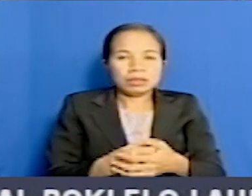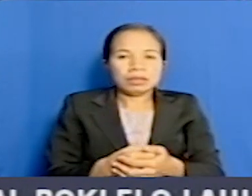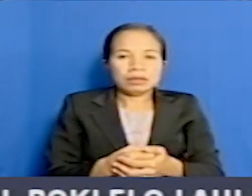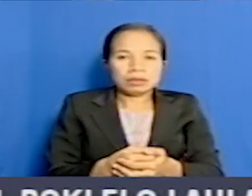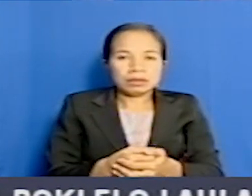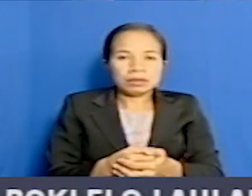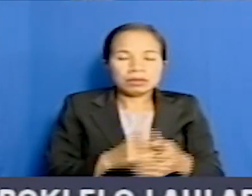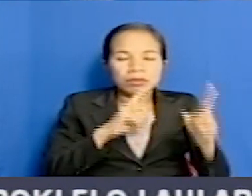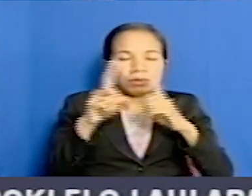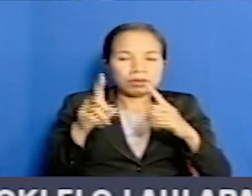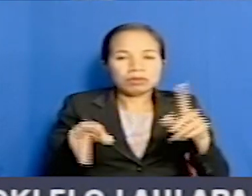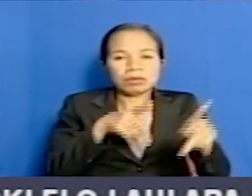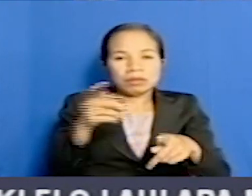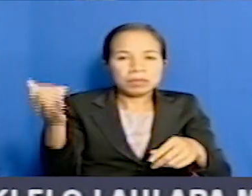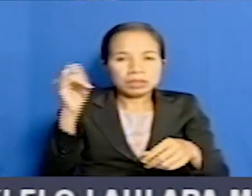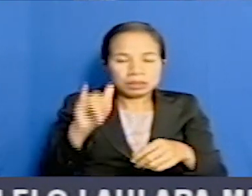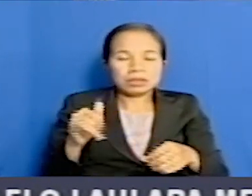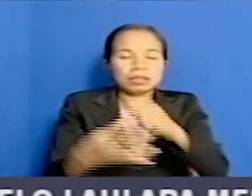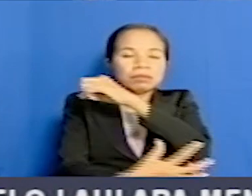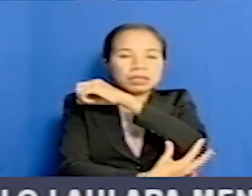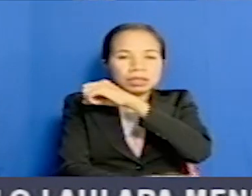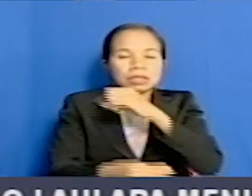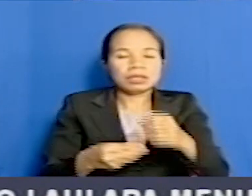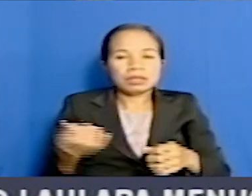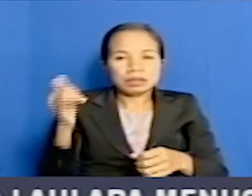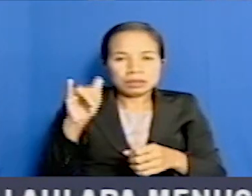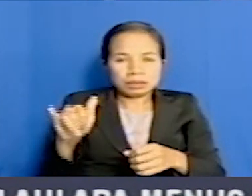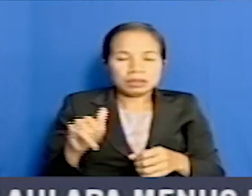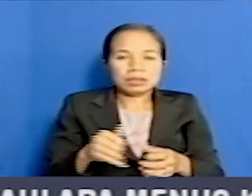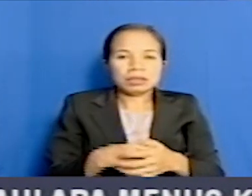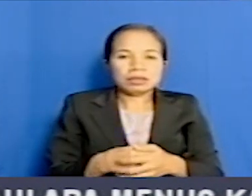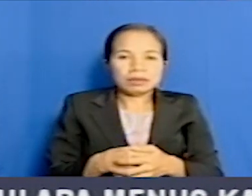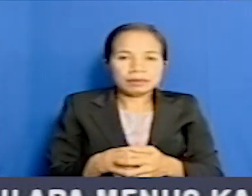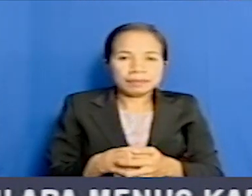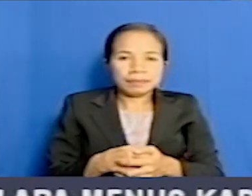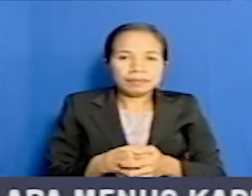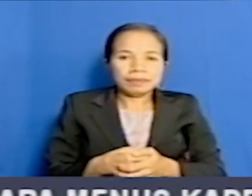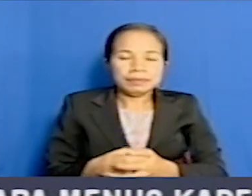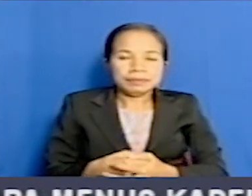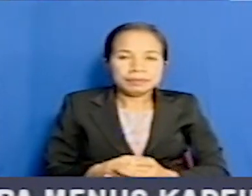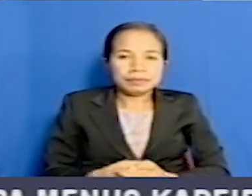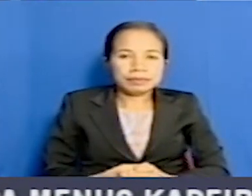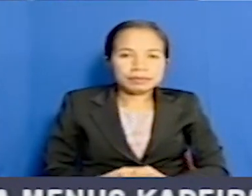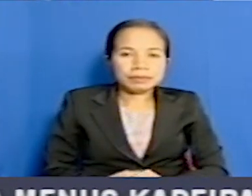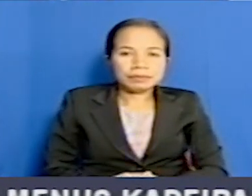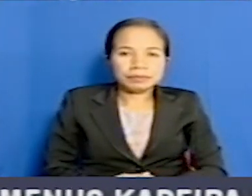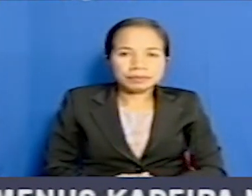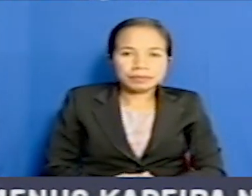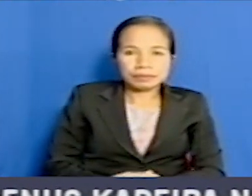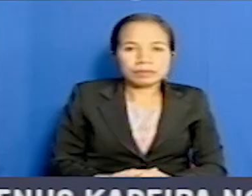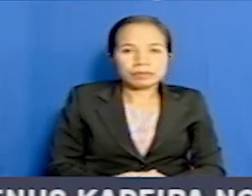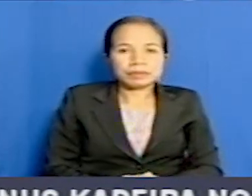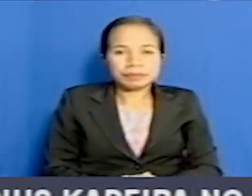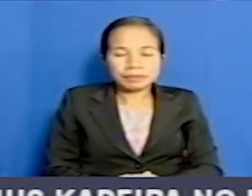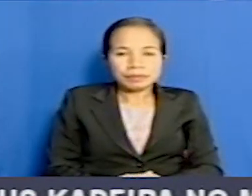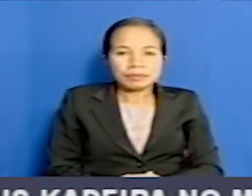né, preocupa-tebe, só é uma sida, muito, né, vulnerável, sida, não desfavorecida, sida. Nuno Moraes, Alexandre Dos